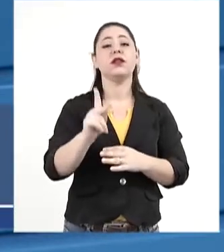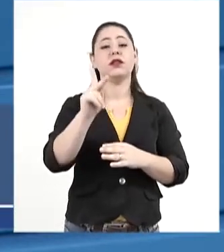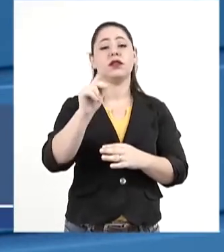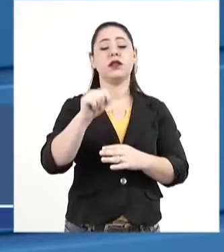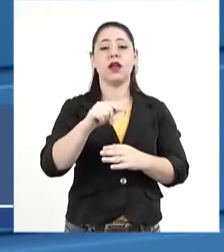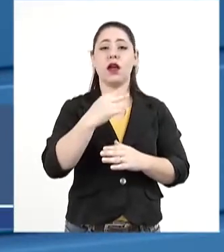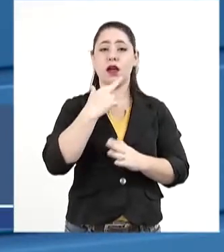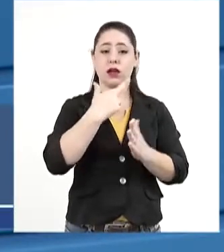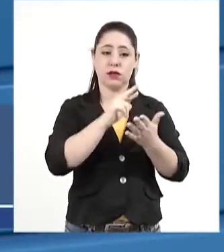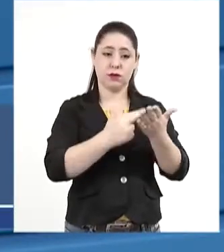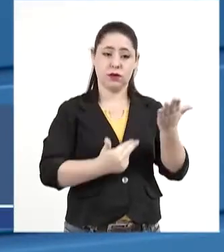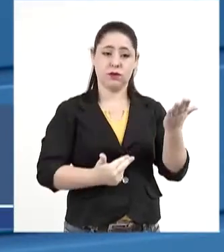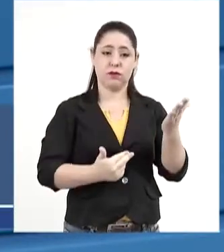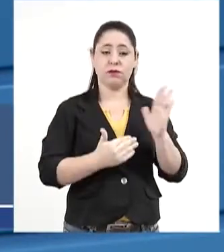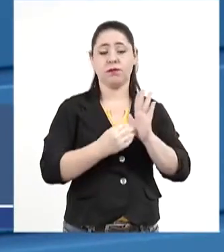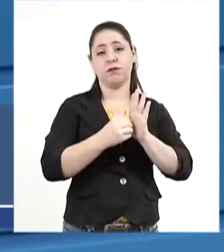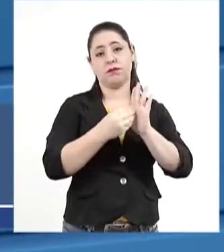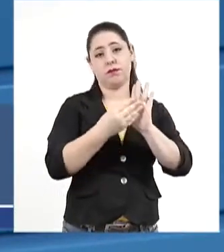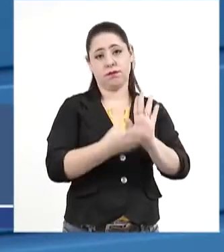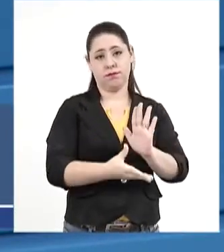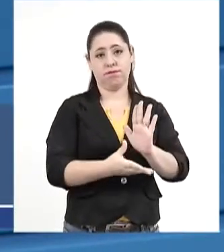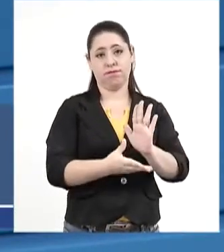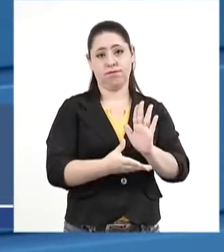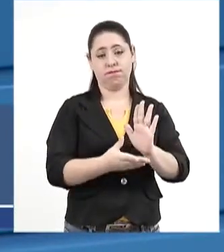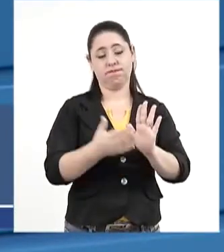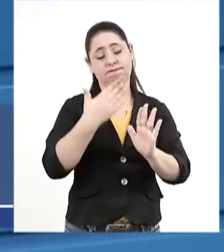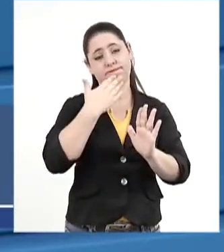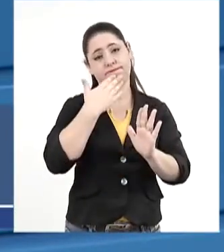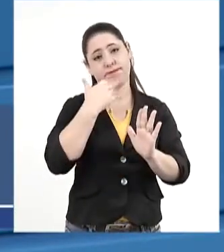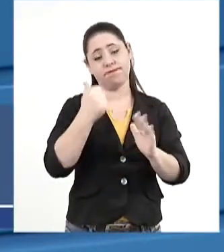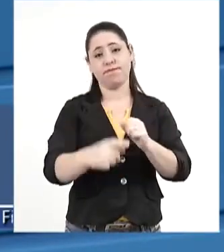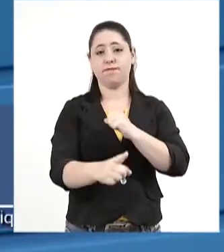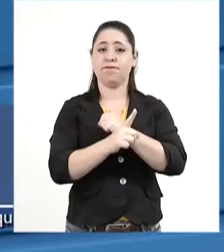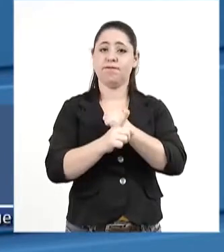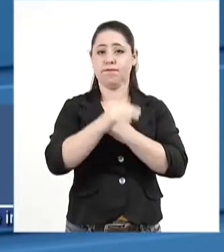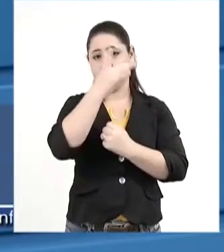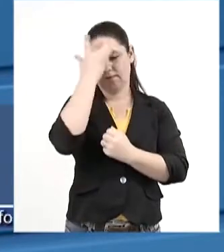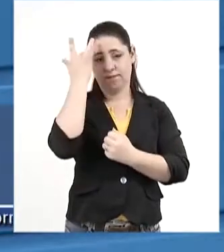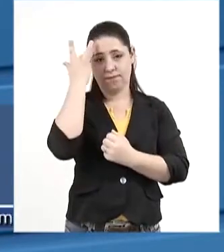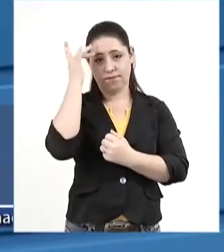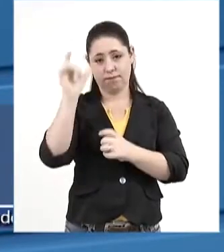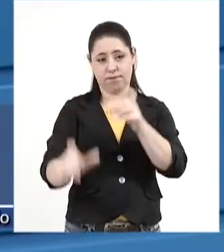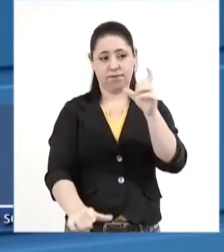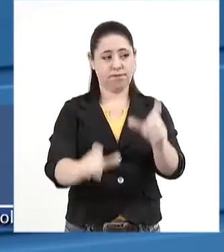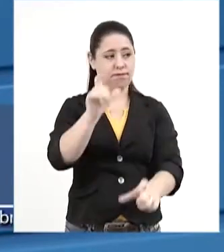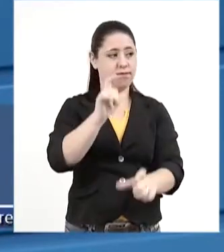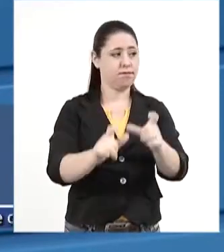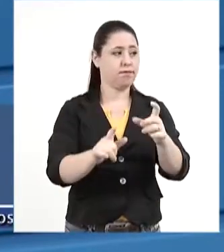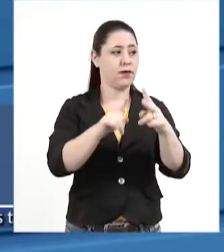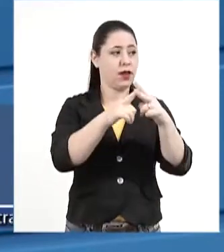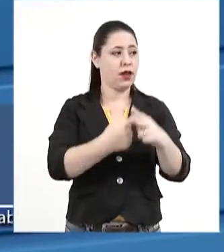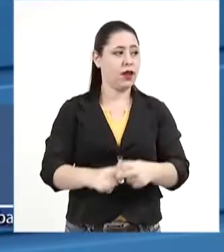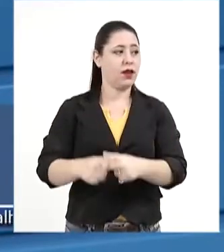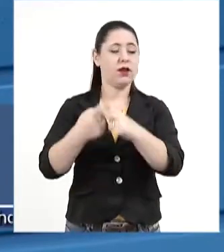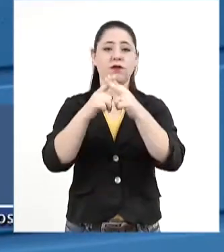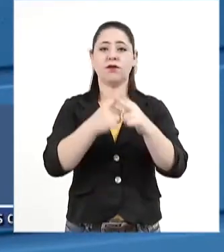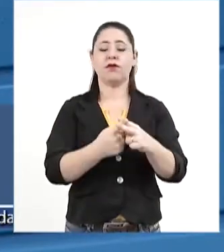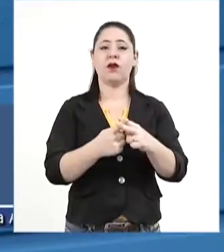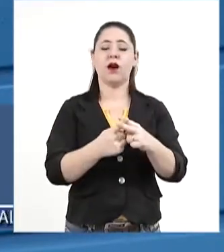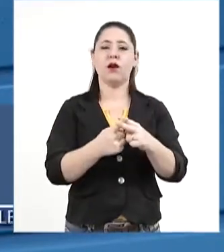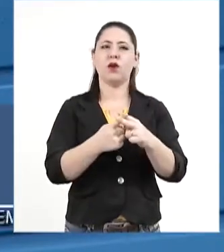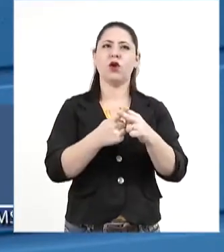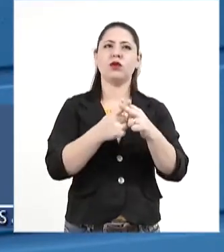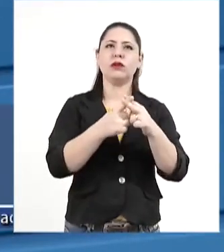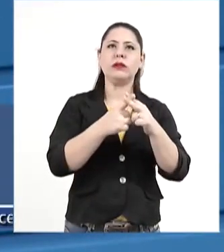a indicação com o intuito de melhorar o atendimento das pessoas. A reforma e a implantação de